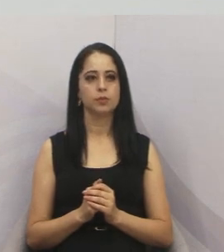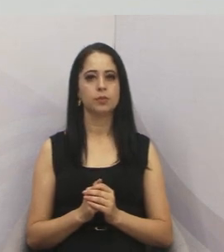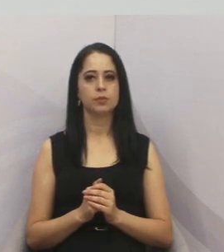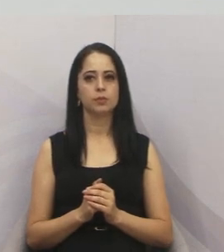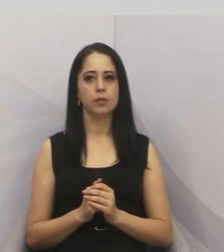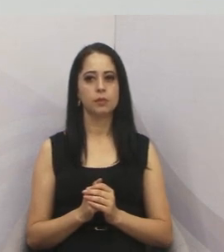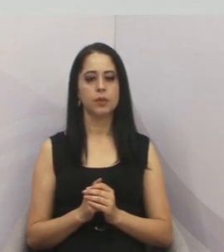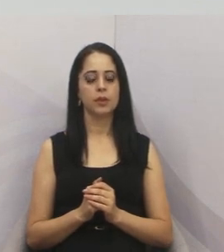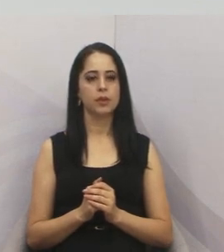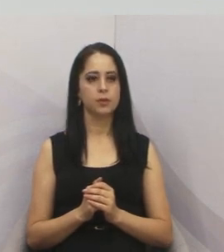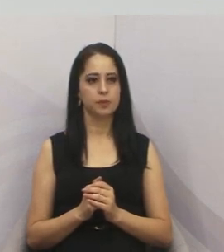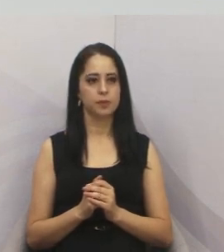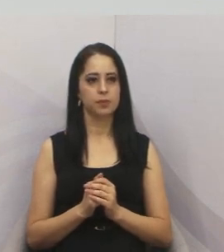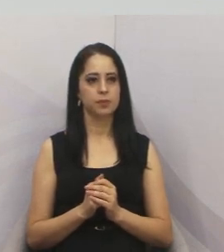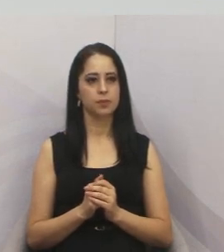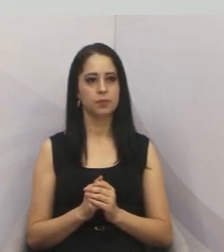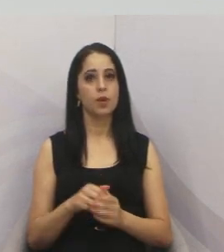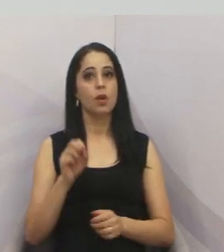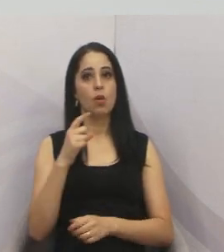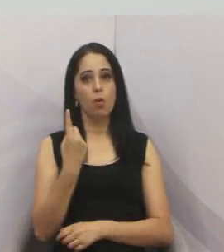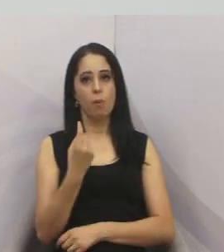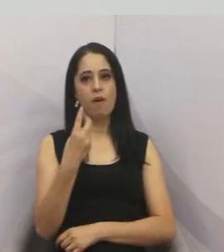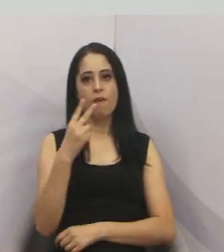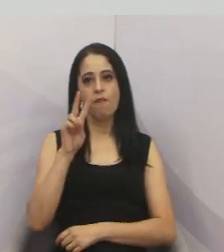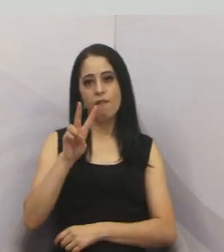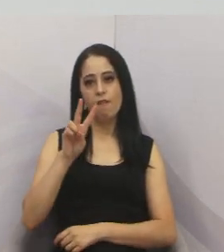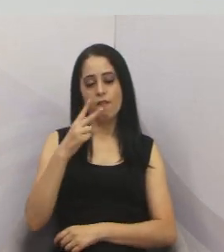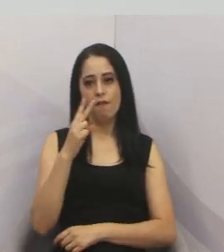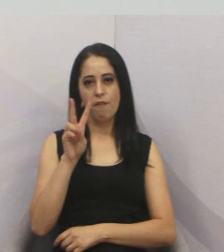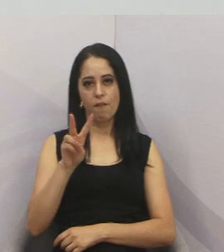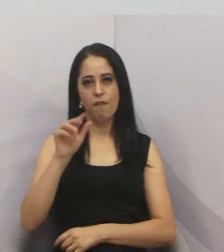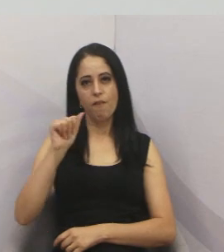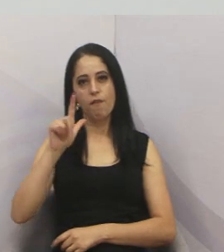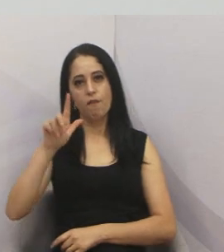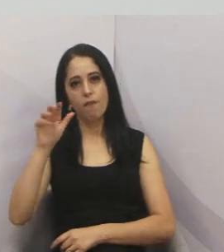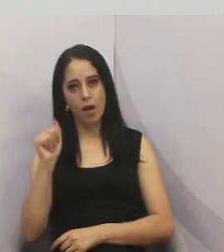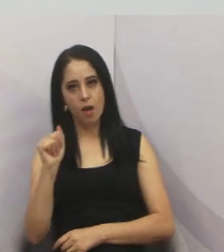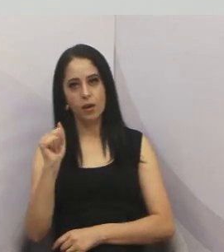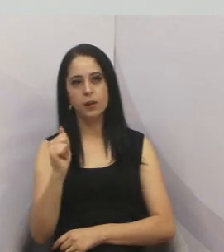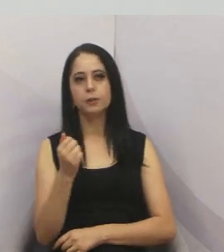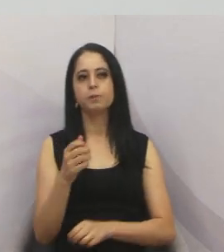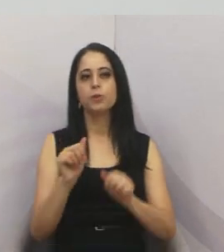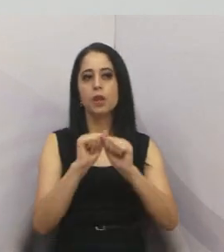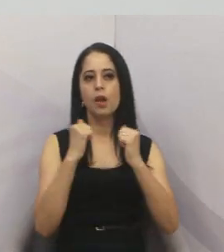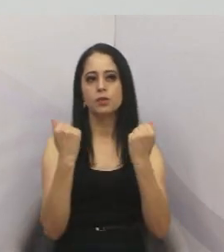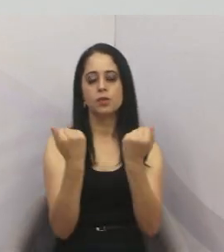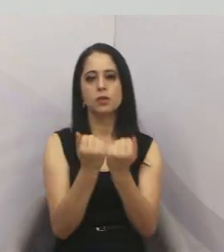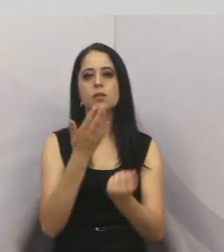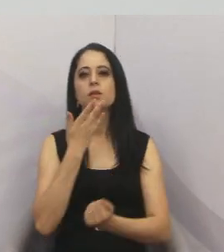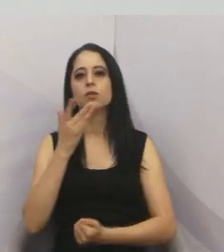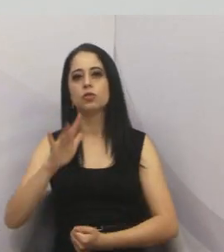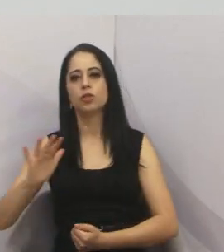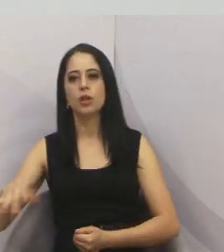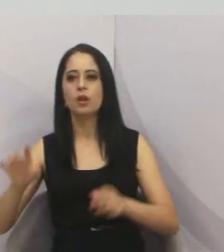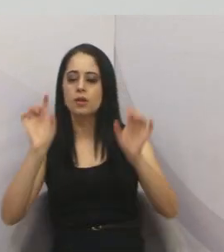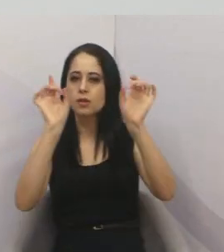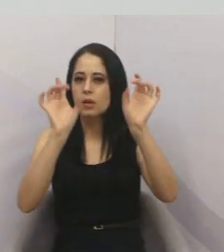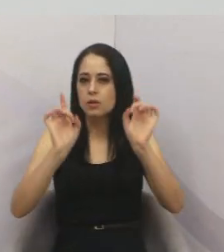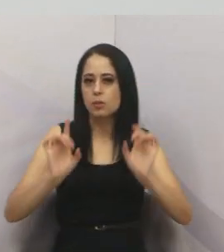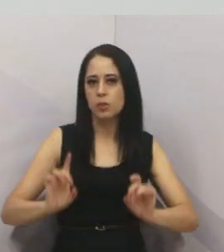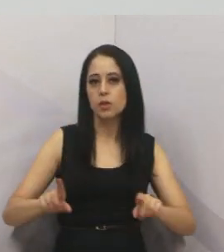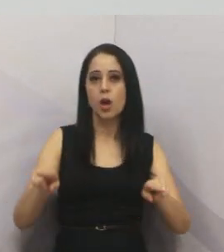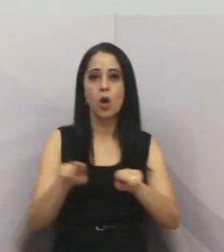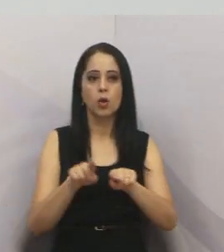da Sociedade Civil, que é 1 vaga. Associação Criança Especial de Pais e Companheiros, a CEPAC, Associação